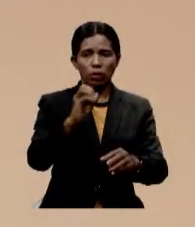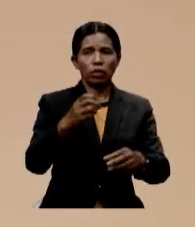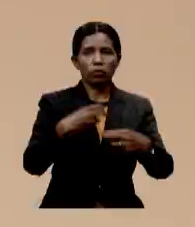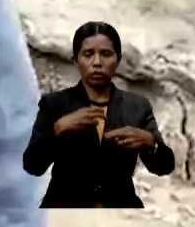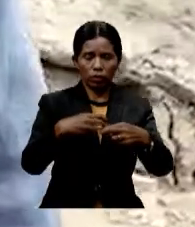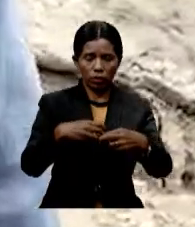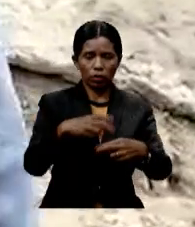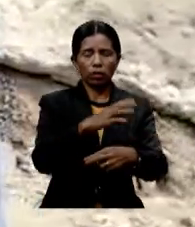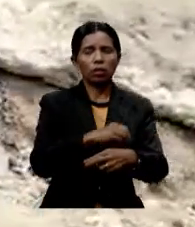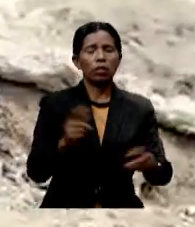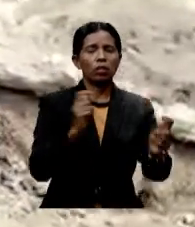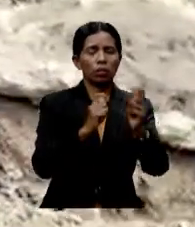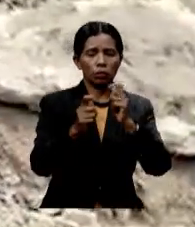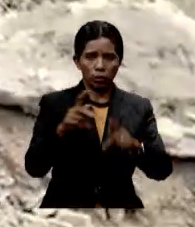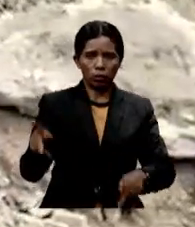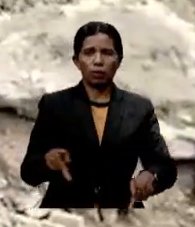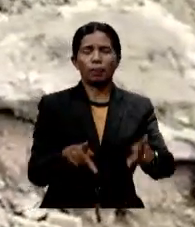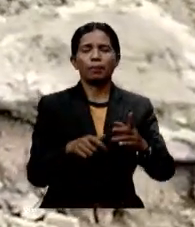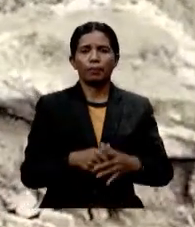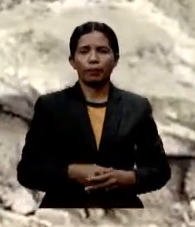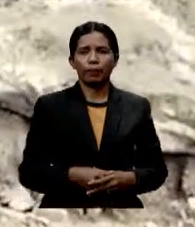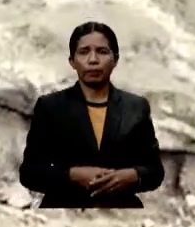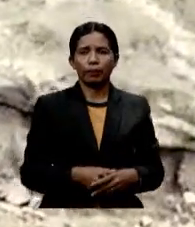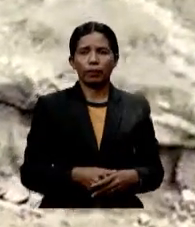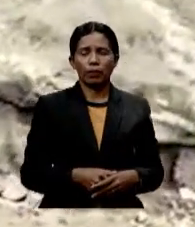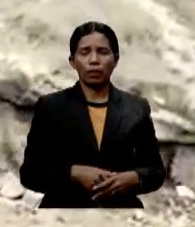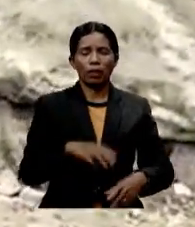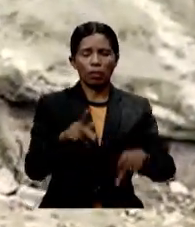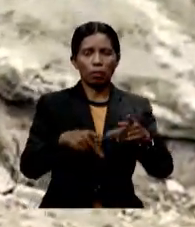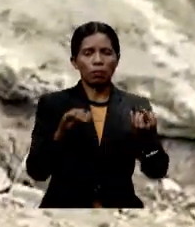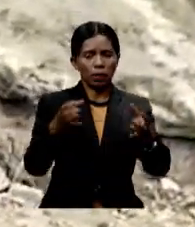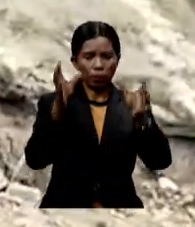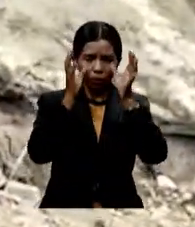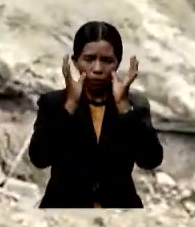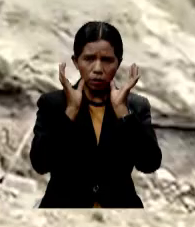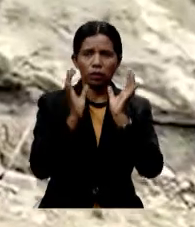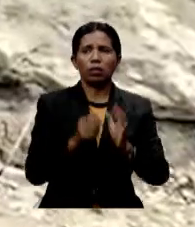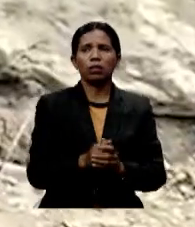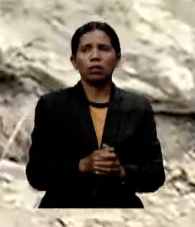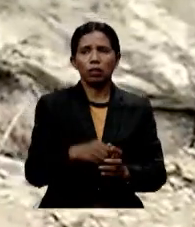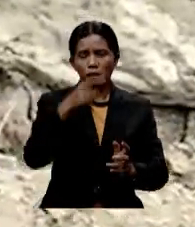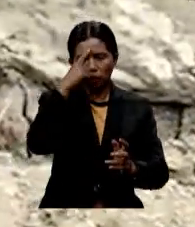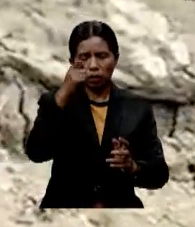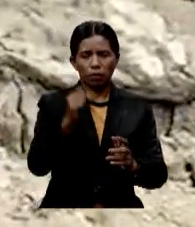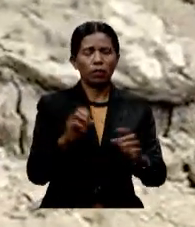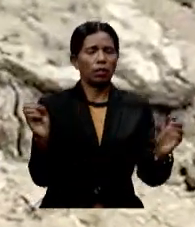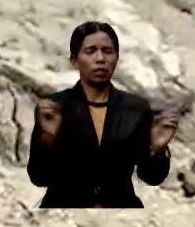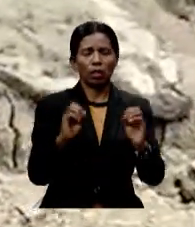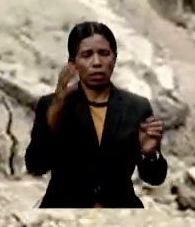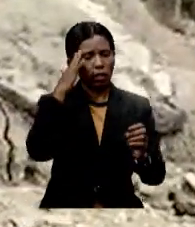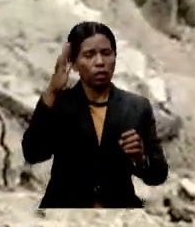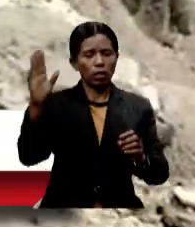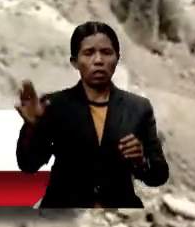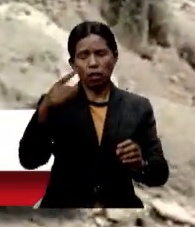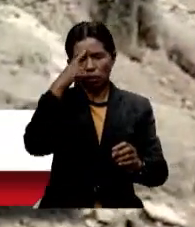transporte público. Acontece semana, né? Como ele era triste, estava lá, espera que a tua